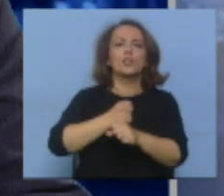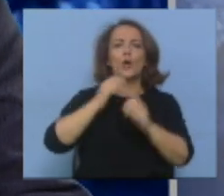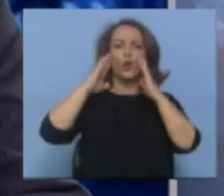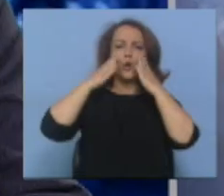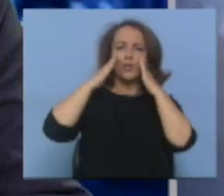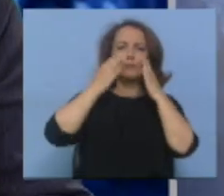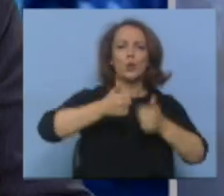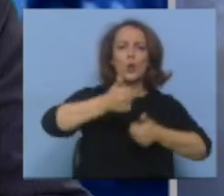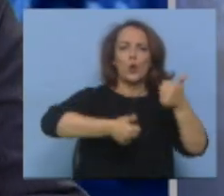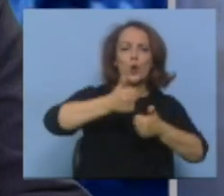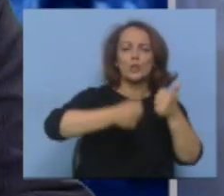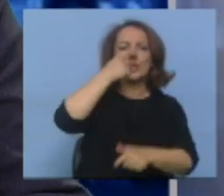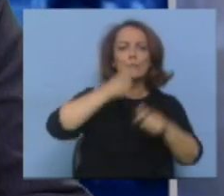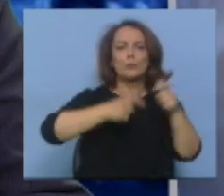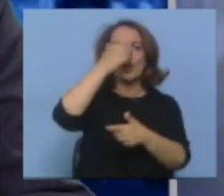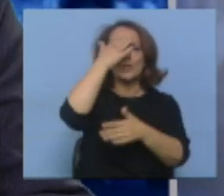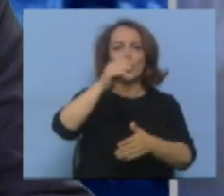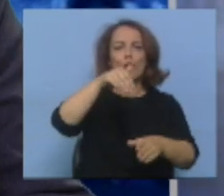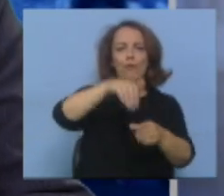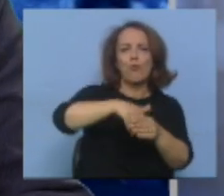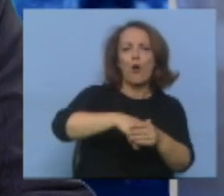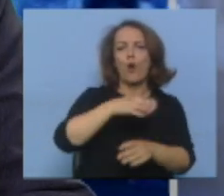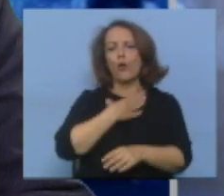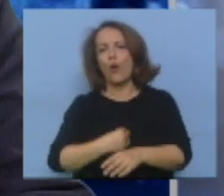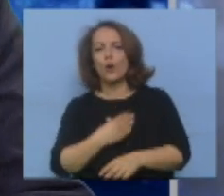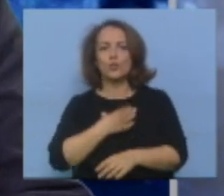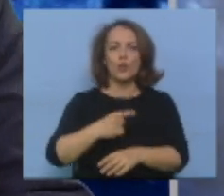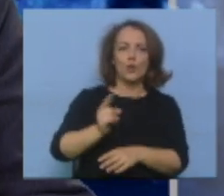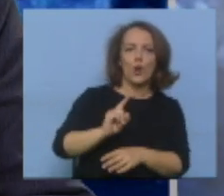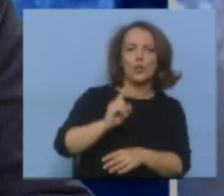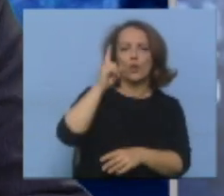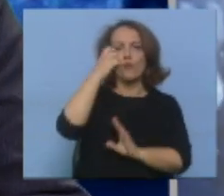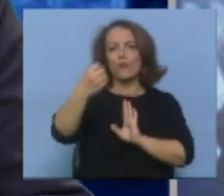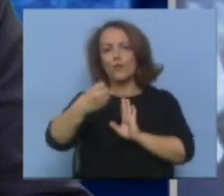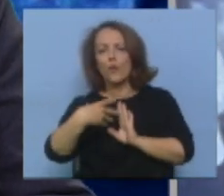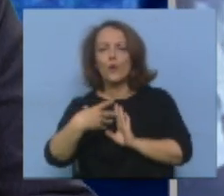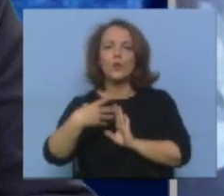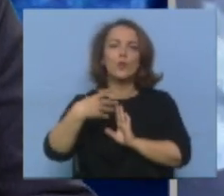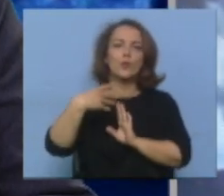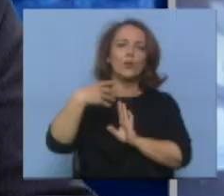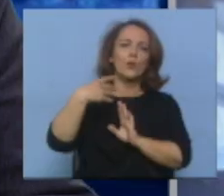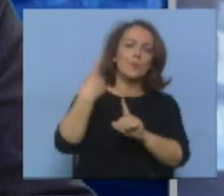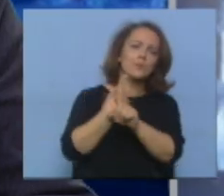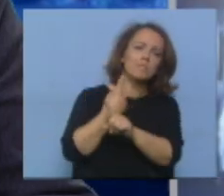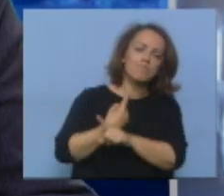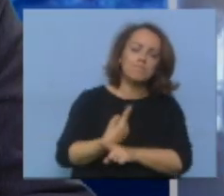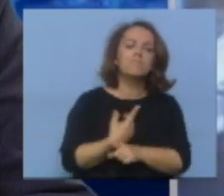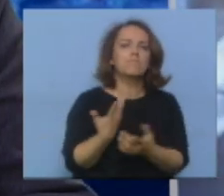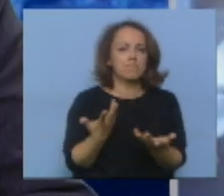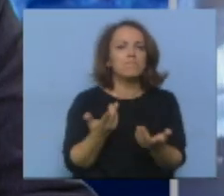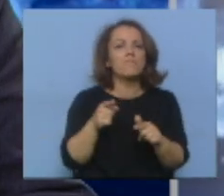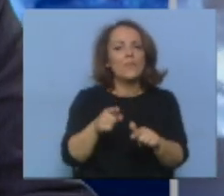Facebook, depois as pessoas votam, se estão a gostar, mandam fotografias, põem uma imagem. E eu acho que isso,